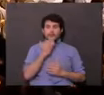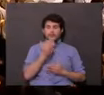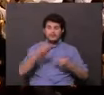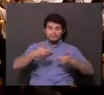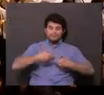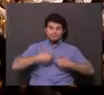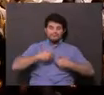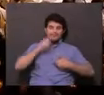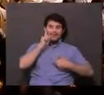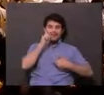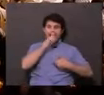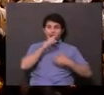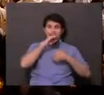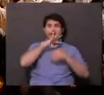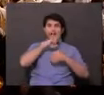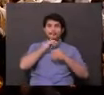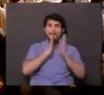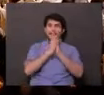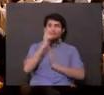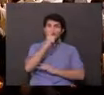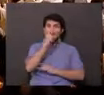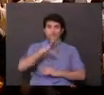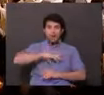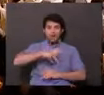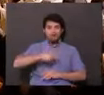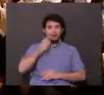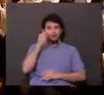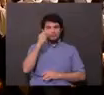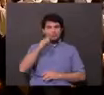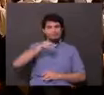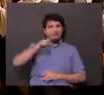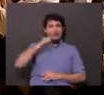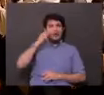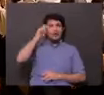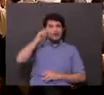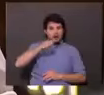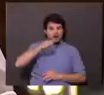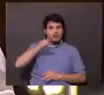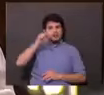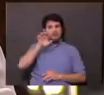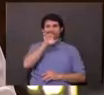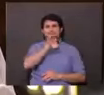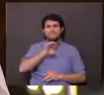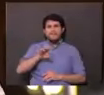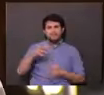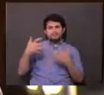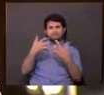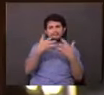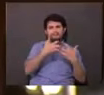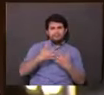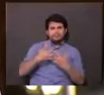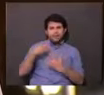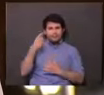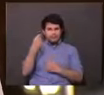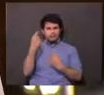Intercessão da Mãe de Deus para a paz no mundo e em especial na Ucrânia e nos países onde há conflitos e